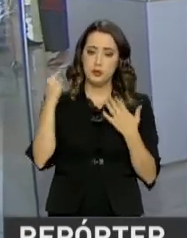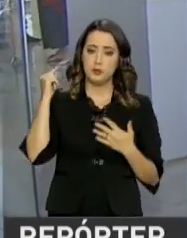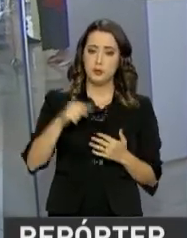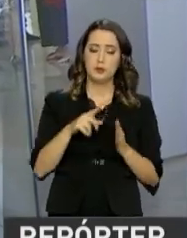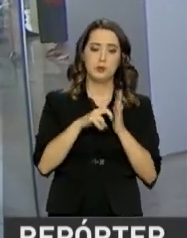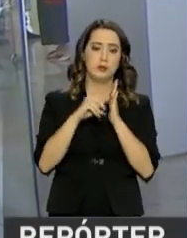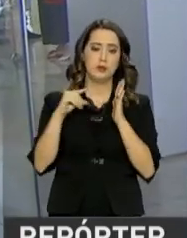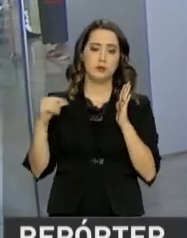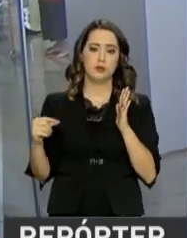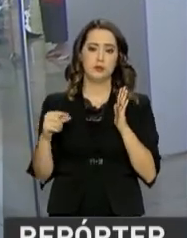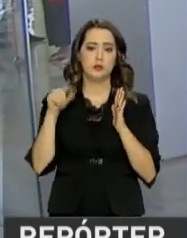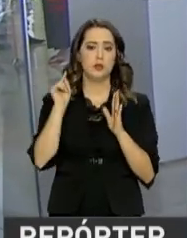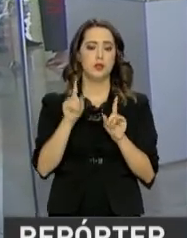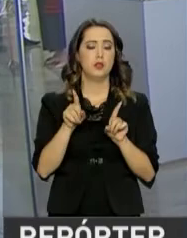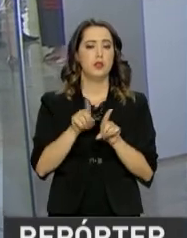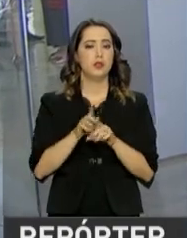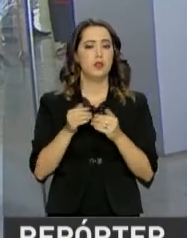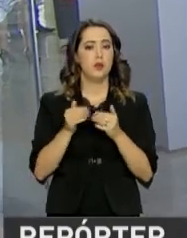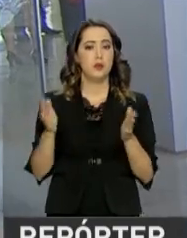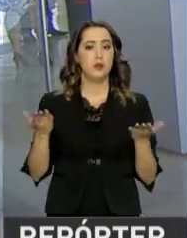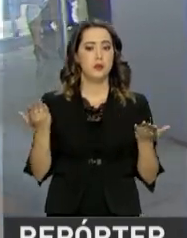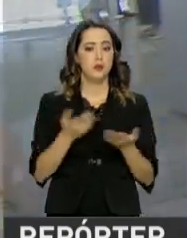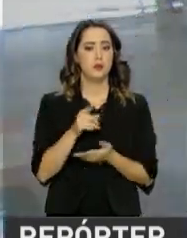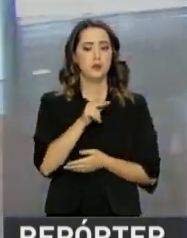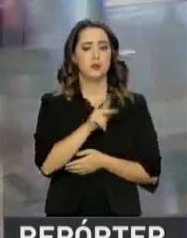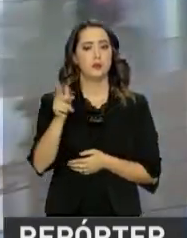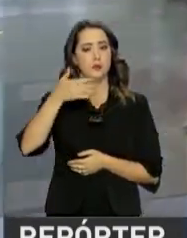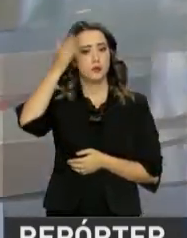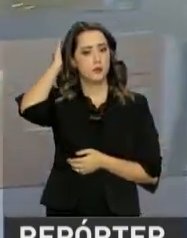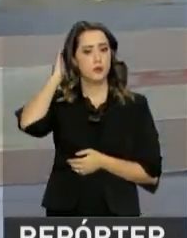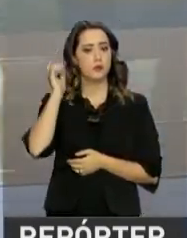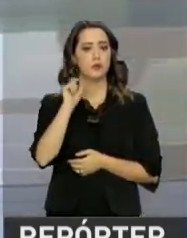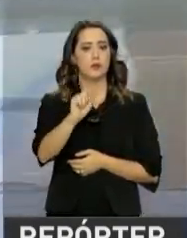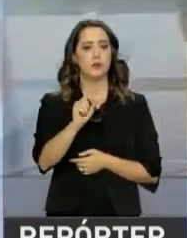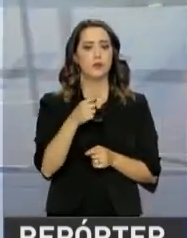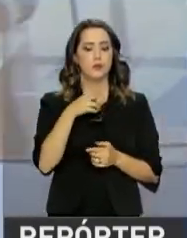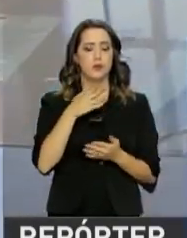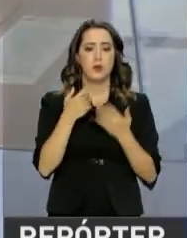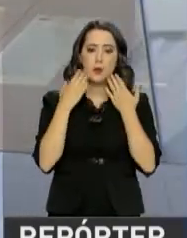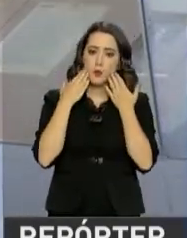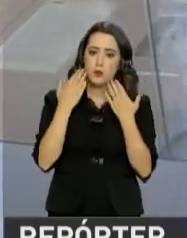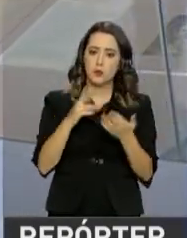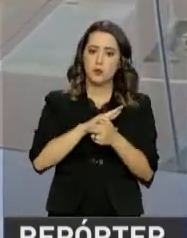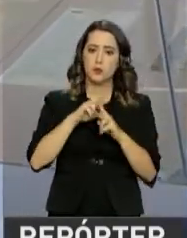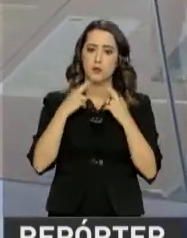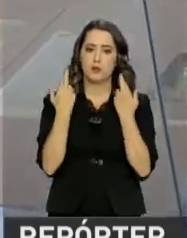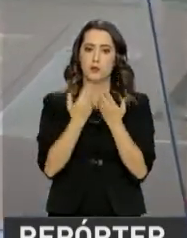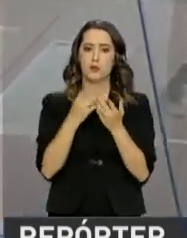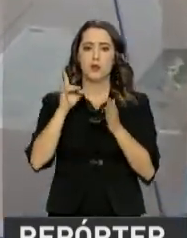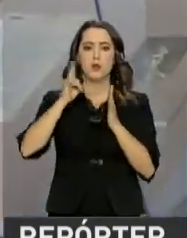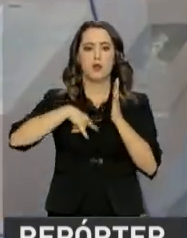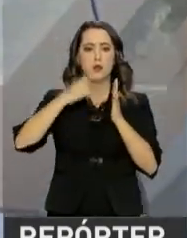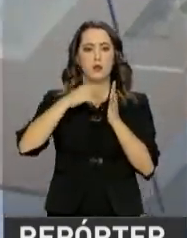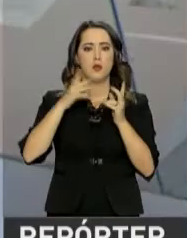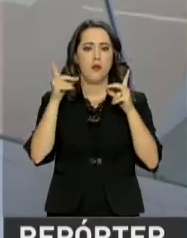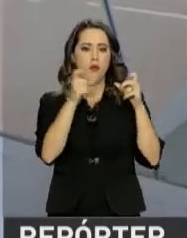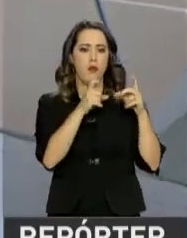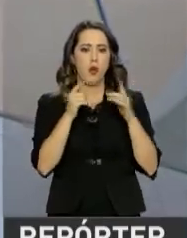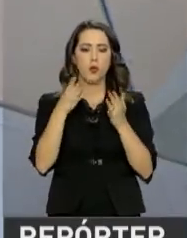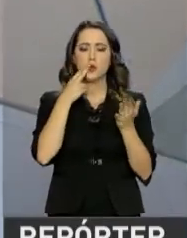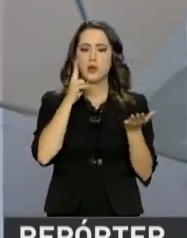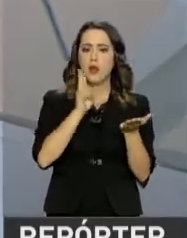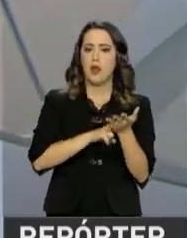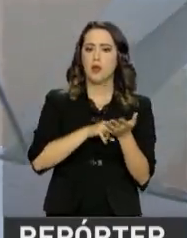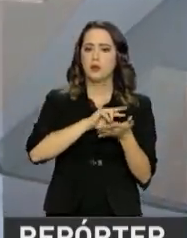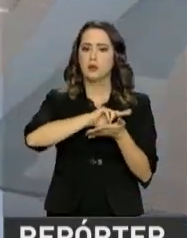no palácio é do planalto foi inaugurada agora há pouco pelo presidente michel temer a mostra reúne documentos fotos cartas e